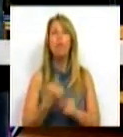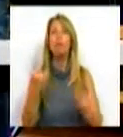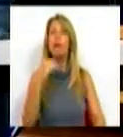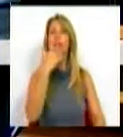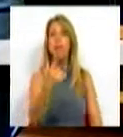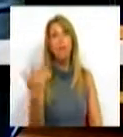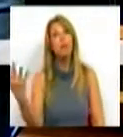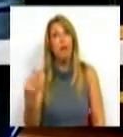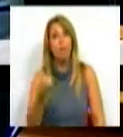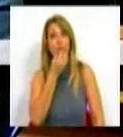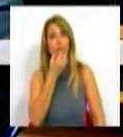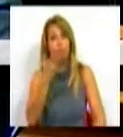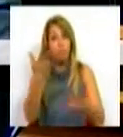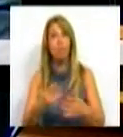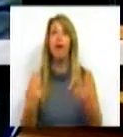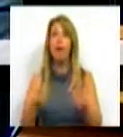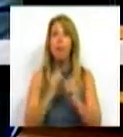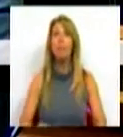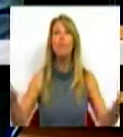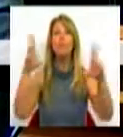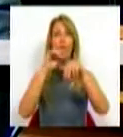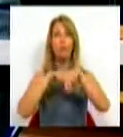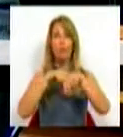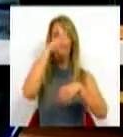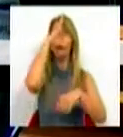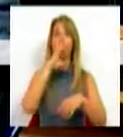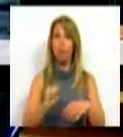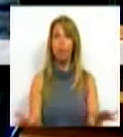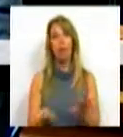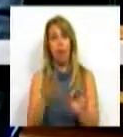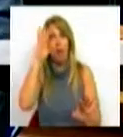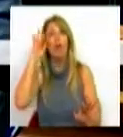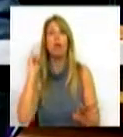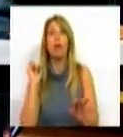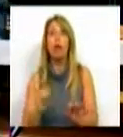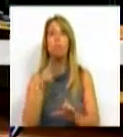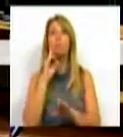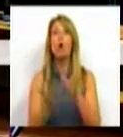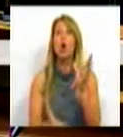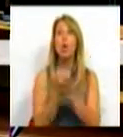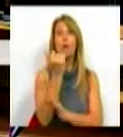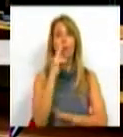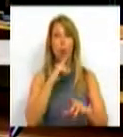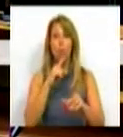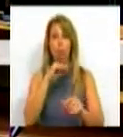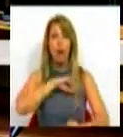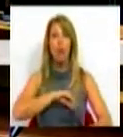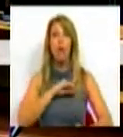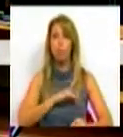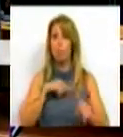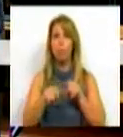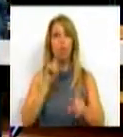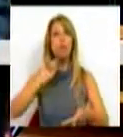novo tempo neste novo governo, é a ideia de que a recuperação dos rendimentos é uma política essencial, não só por razões